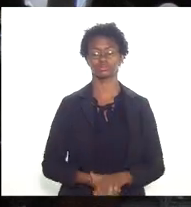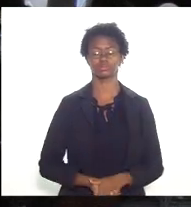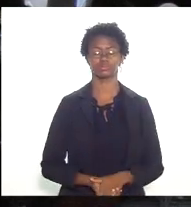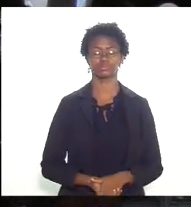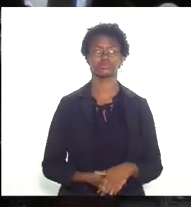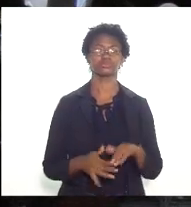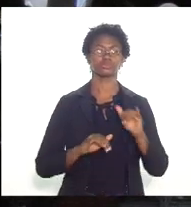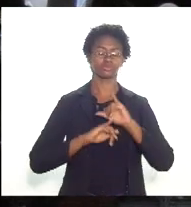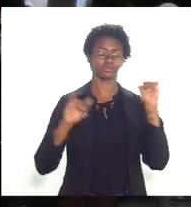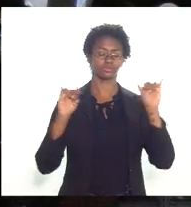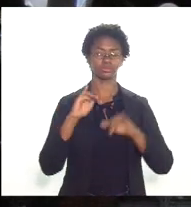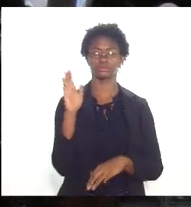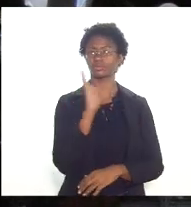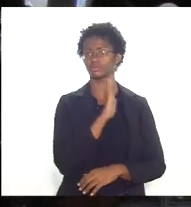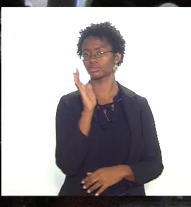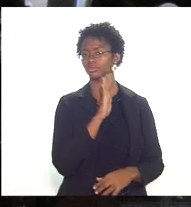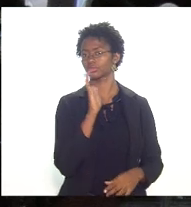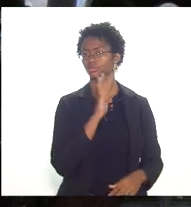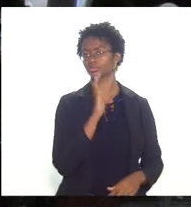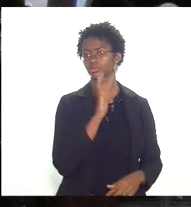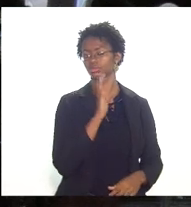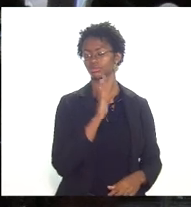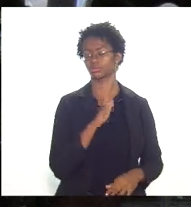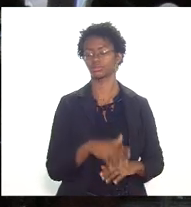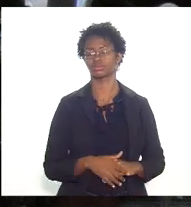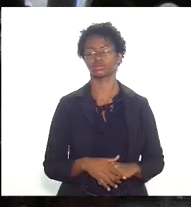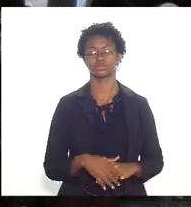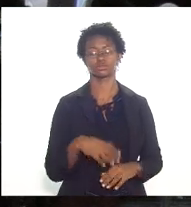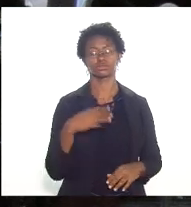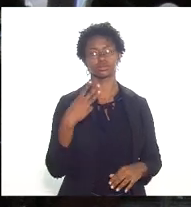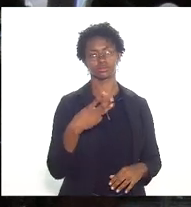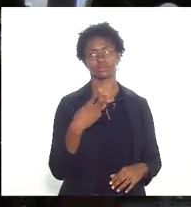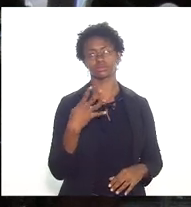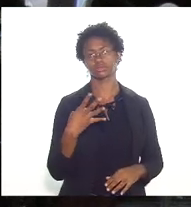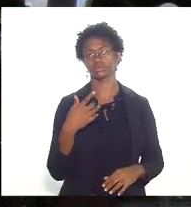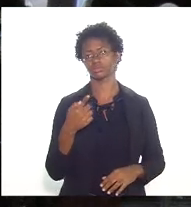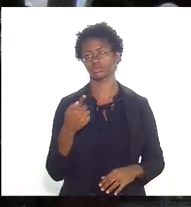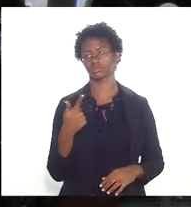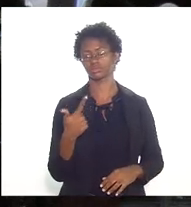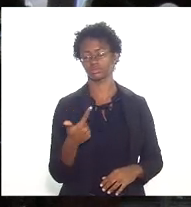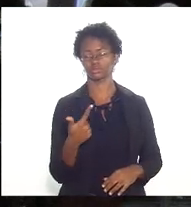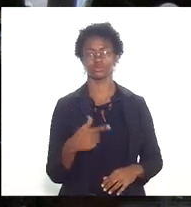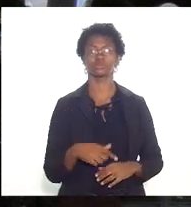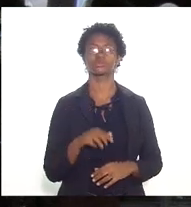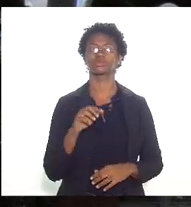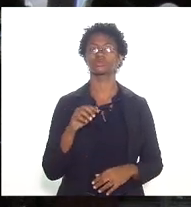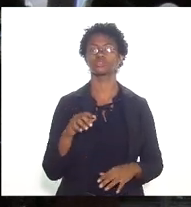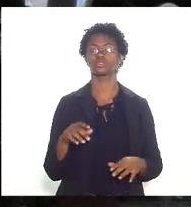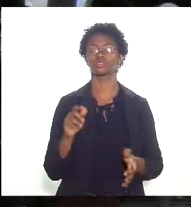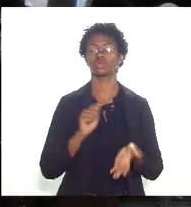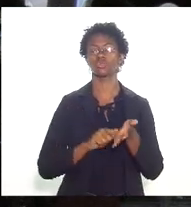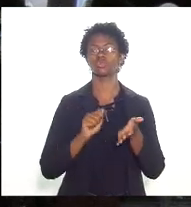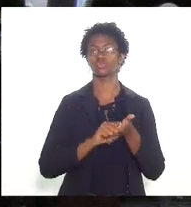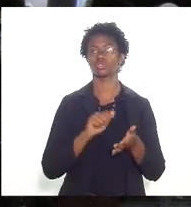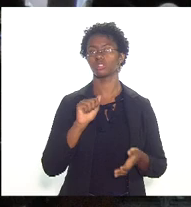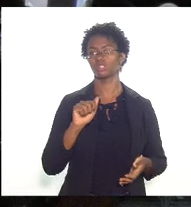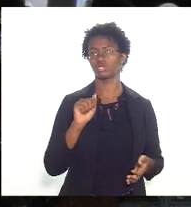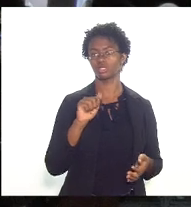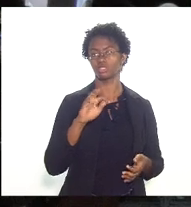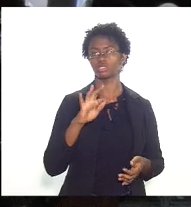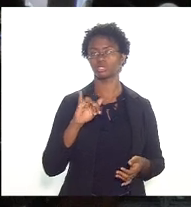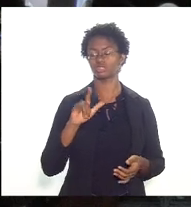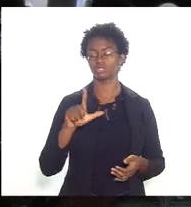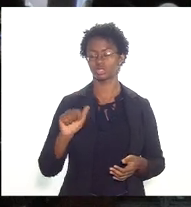anuncio é regime de urgência a discussão o projeto de lei 37 42 de 21 de autoria do deputado Átila Nunes que determina a obrigatoriedade